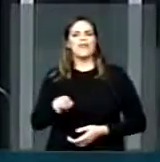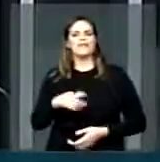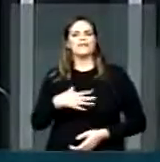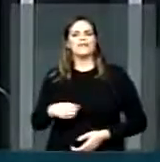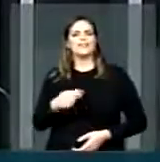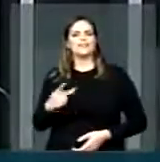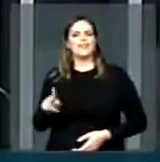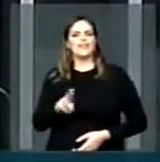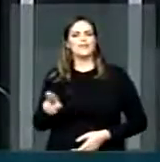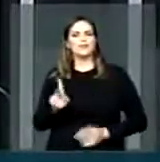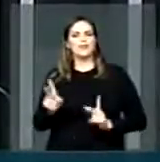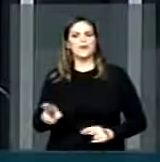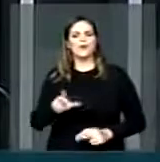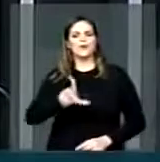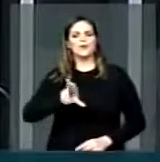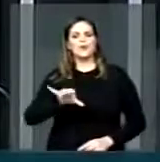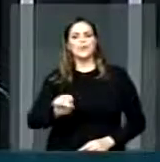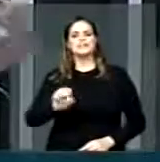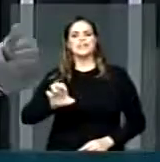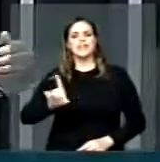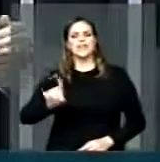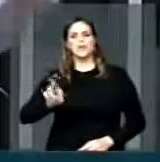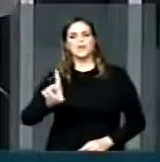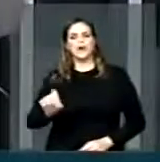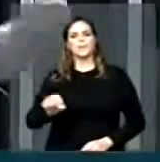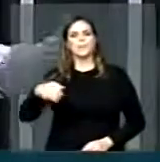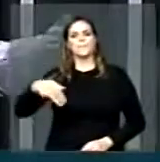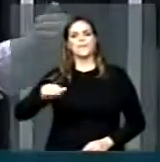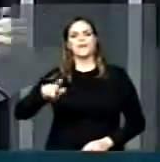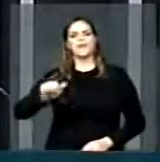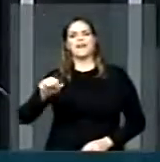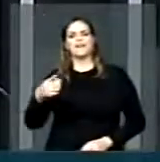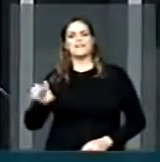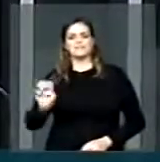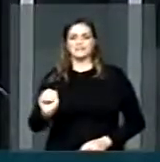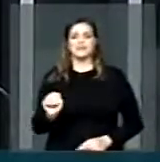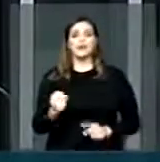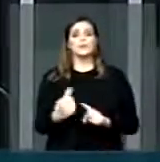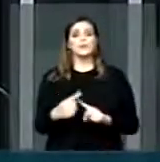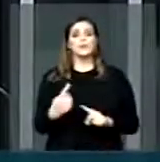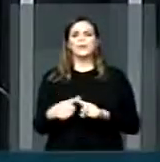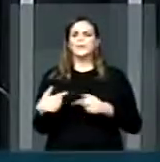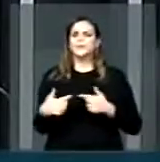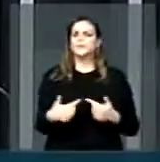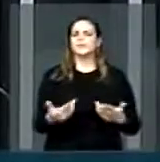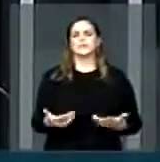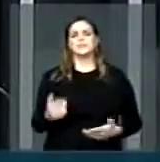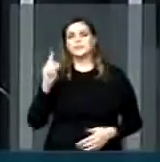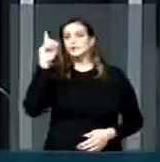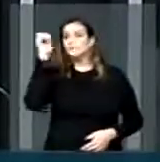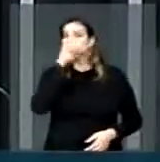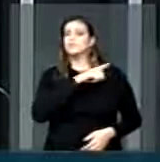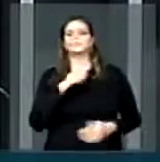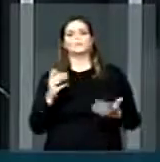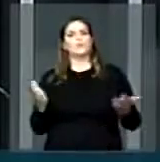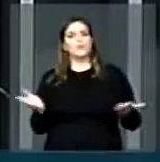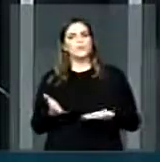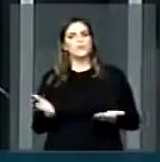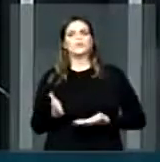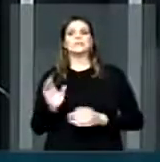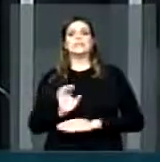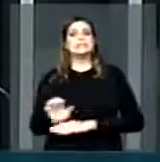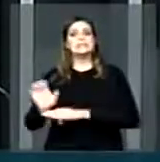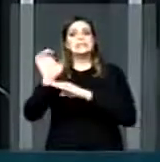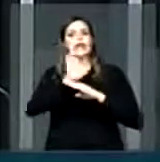Luiz Eduardo Magalhães, depois de trazer para Brasília a dificuldade que se encontra hoje